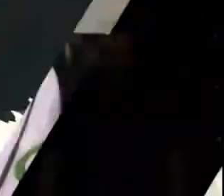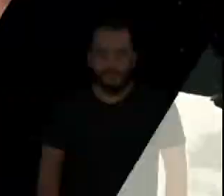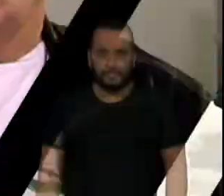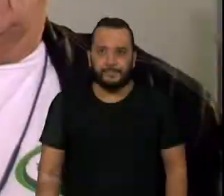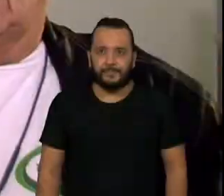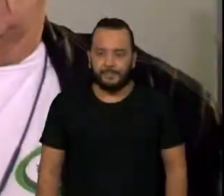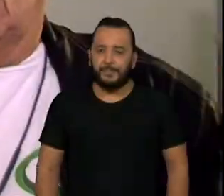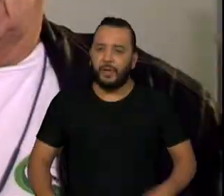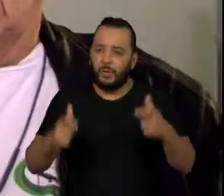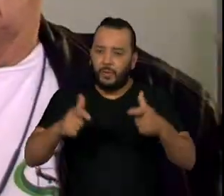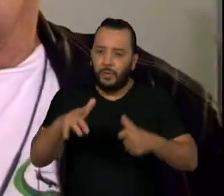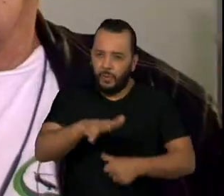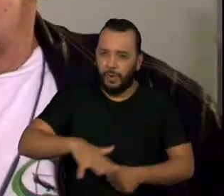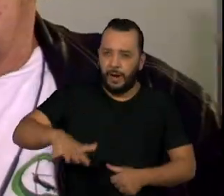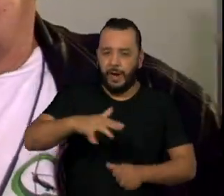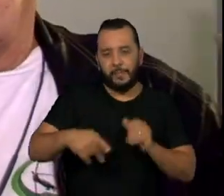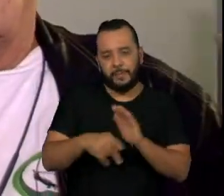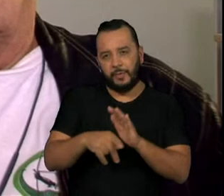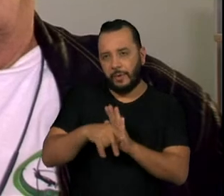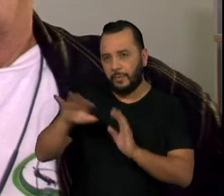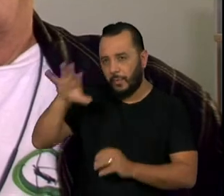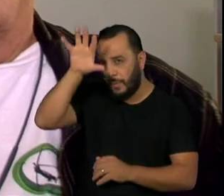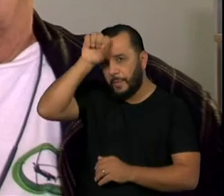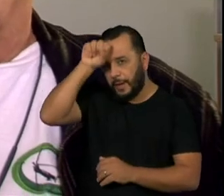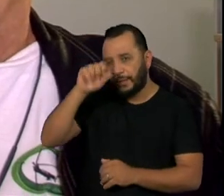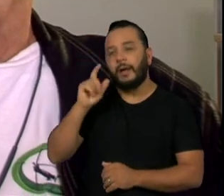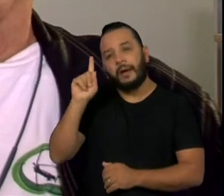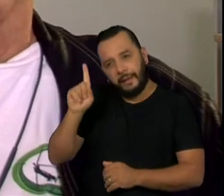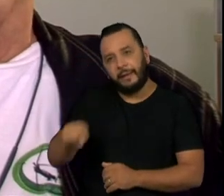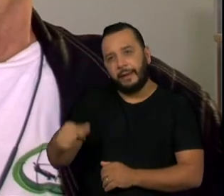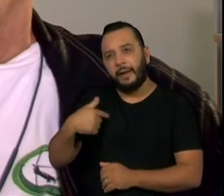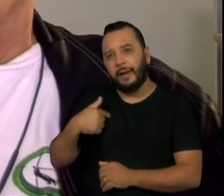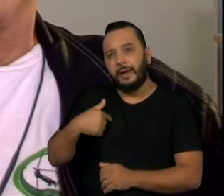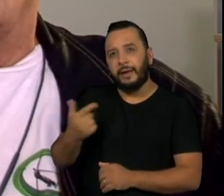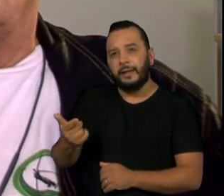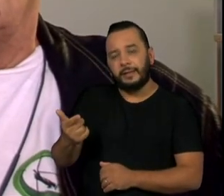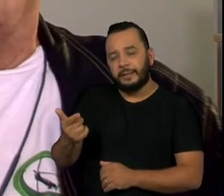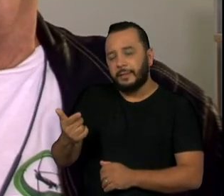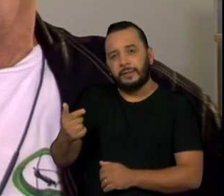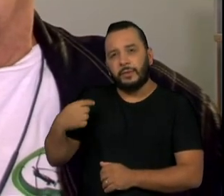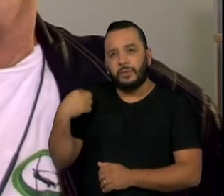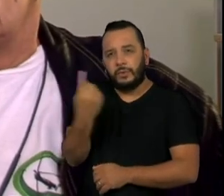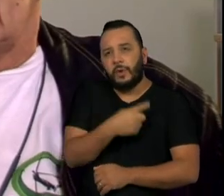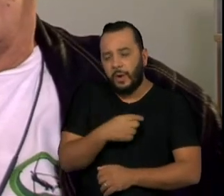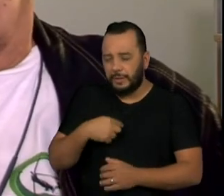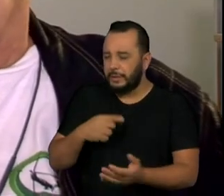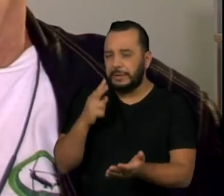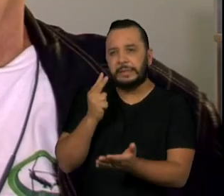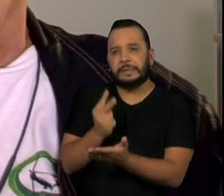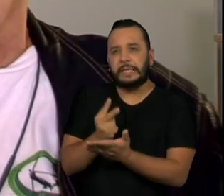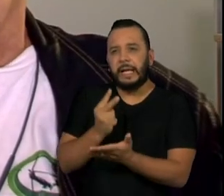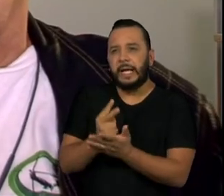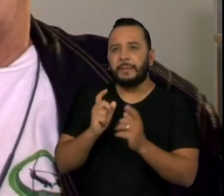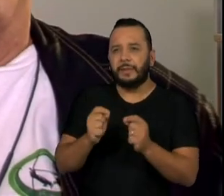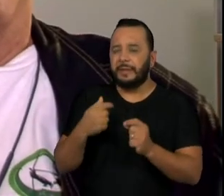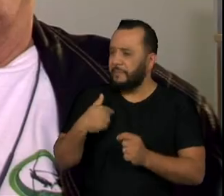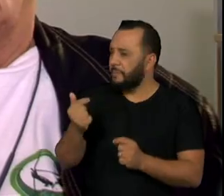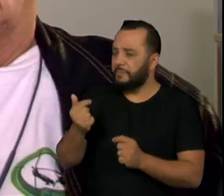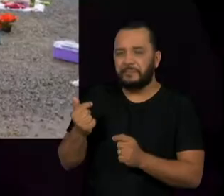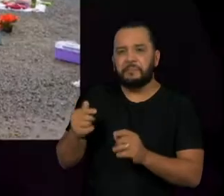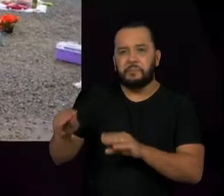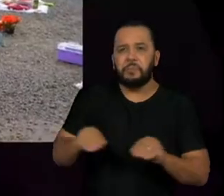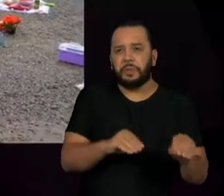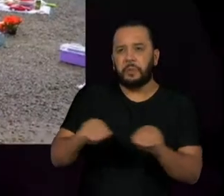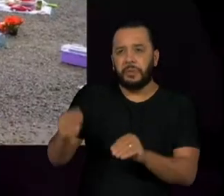O Santuário Nacional da Umbanda é consequência de nós sermos sempre postergados. Não tinha um